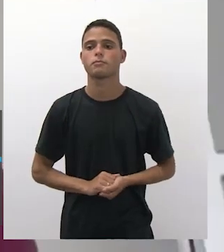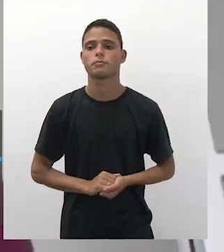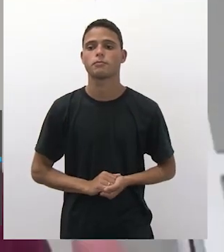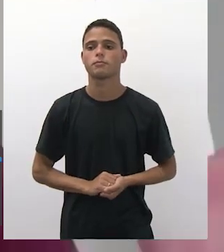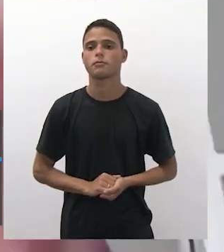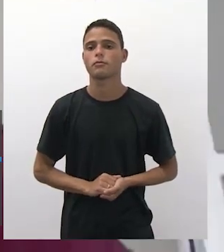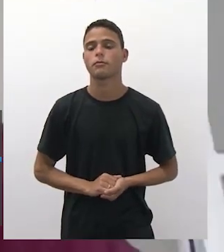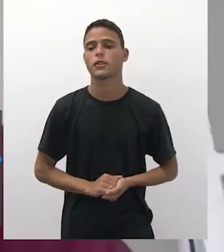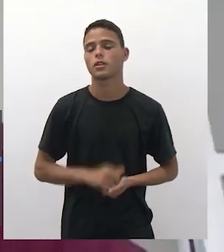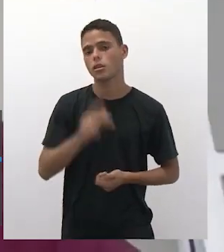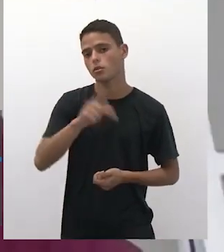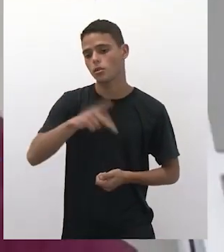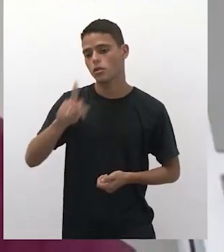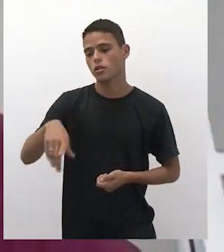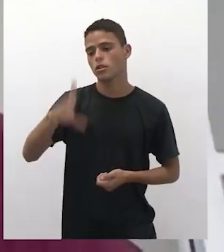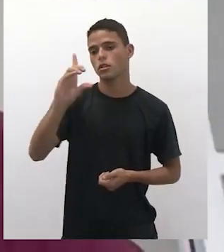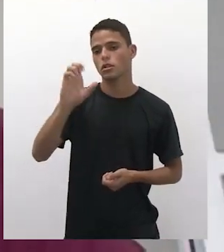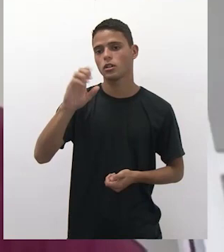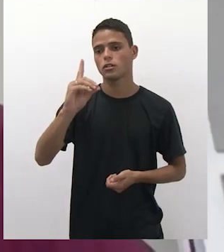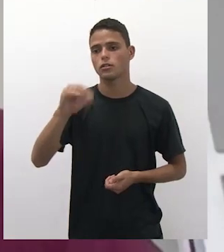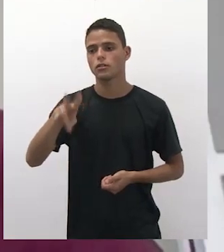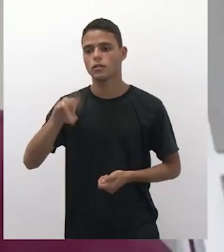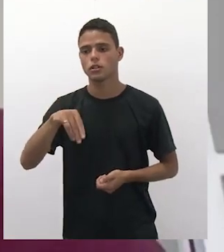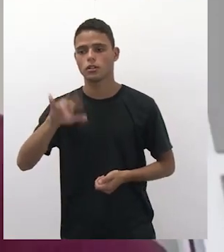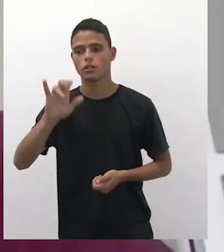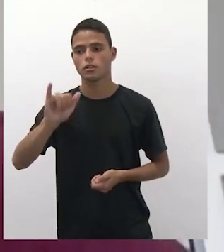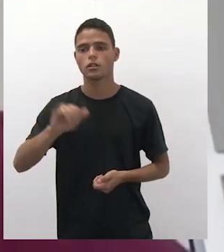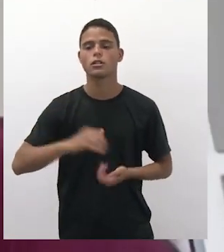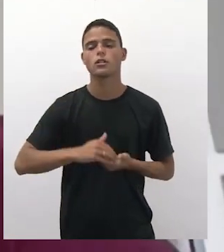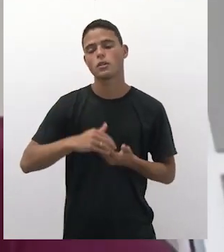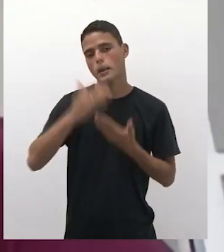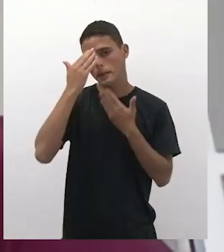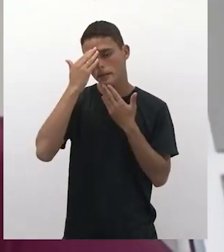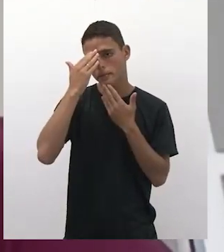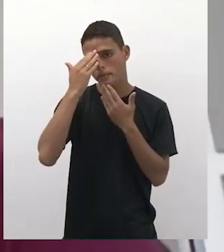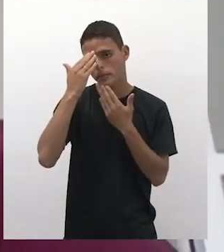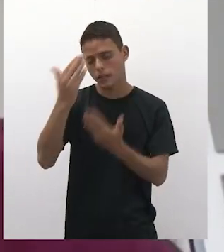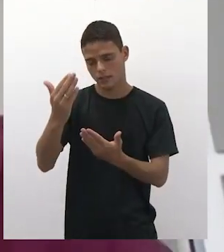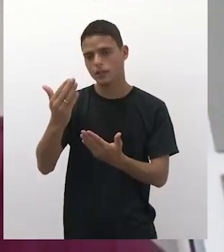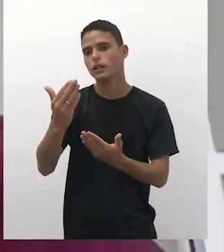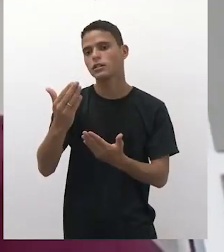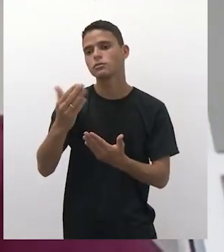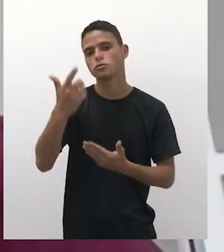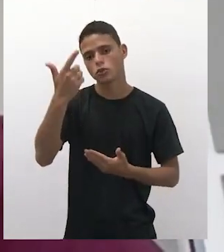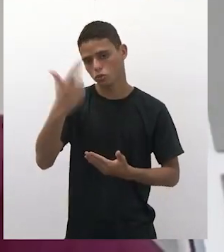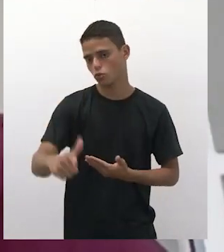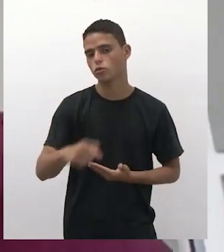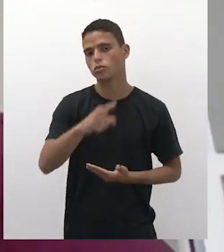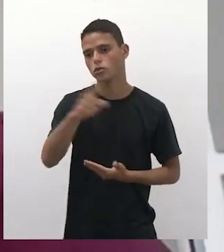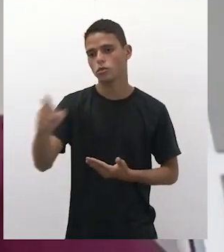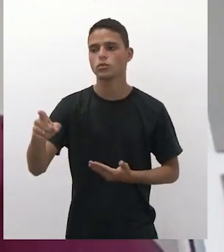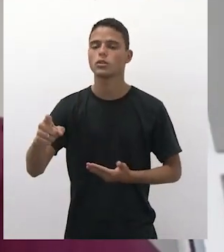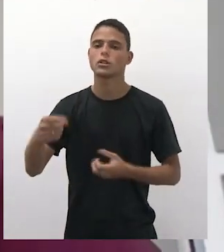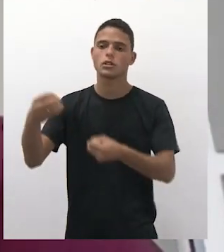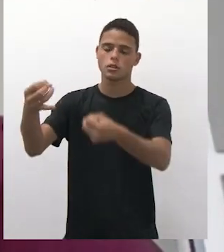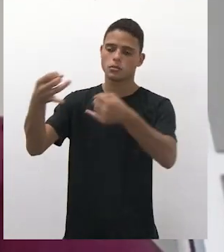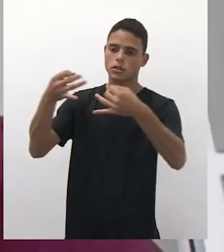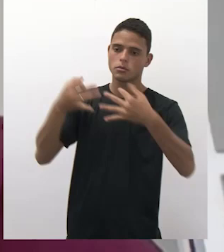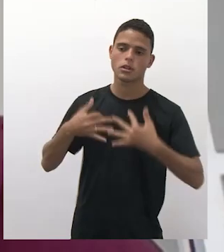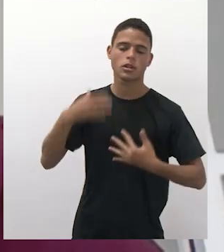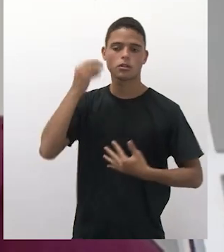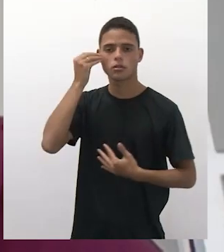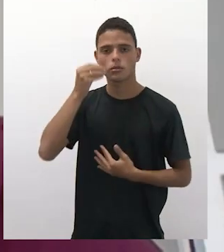Edivane, professora Edivane, em primeiro lugar, muito obrigado novamente pela sua generosidade. Isso que é,